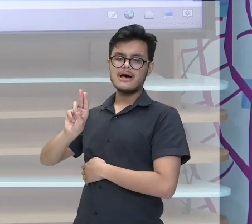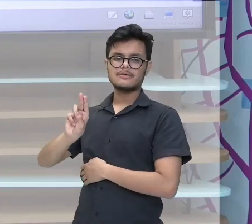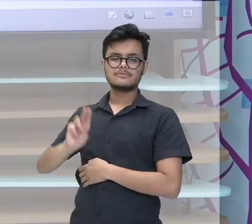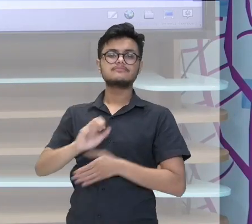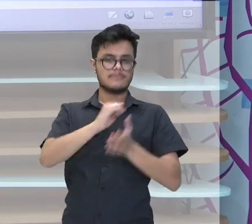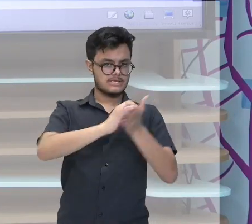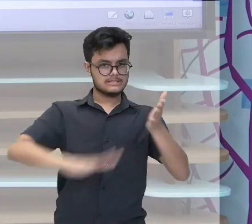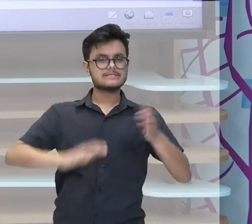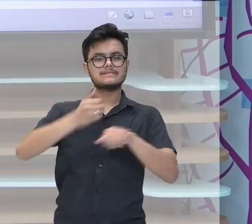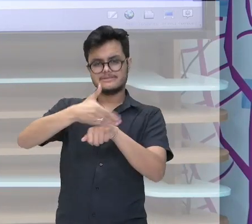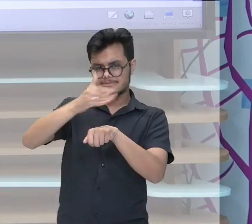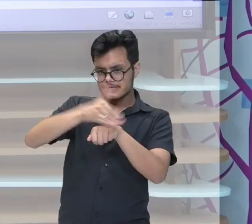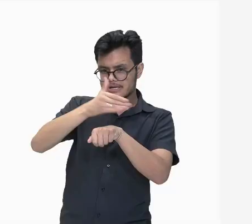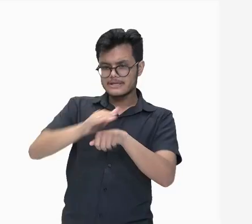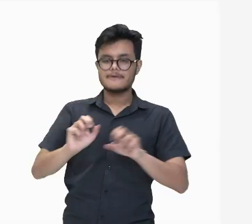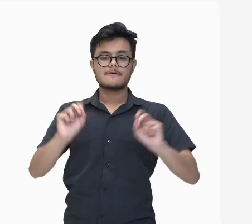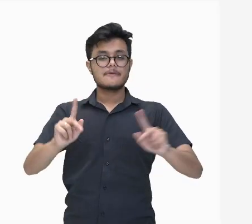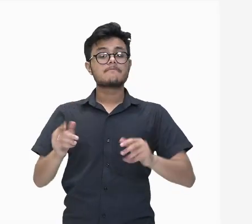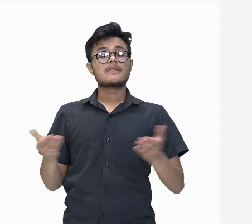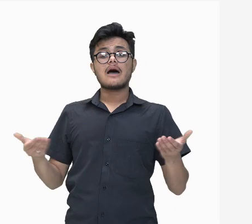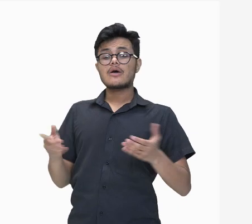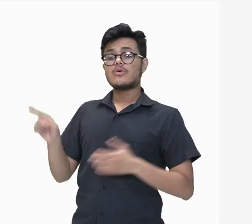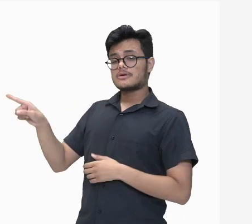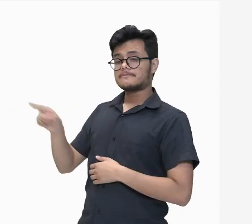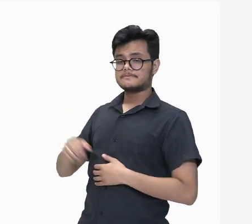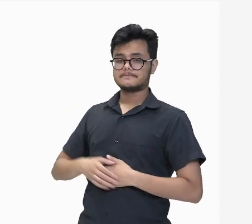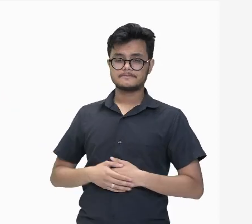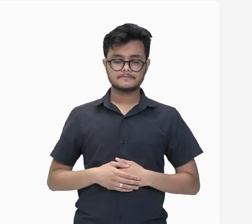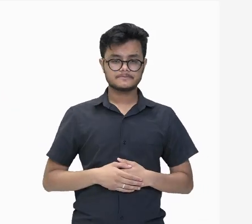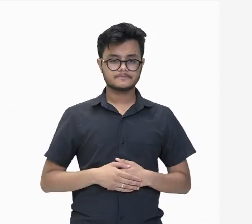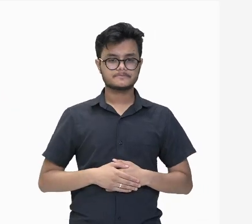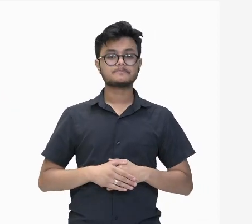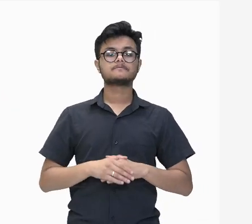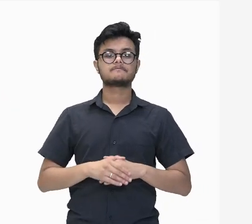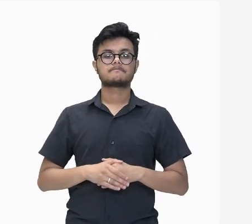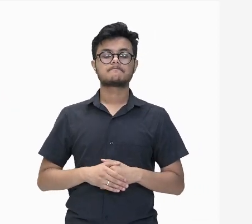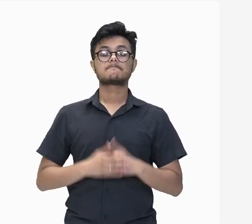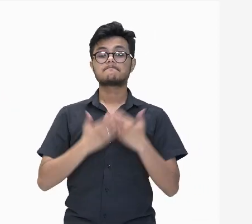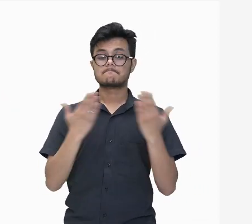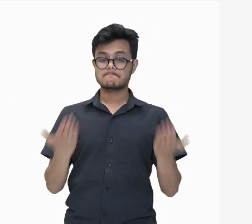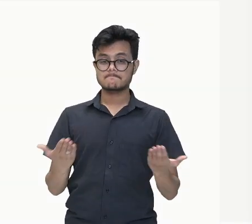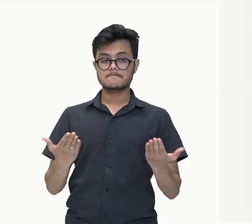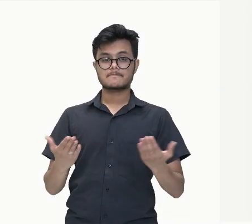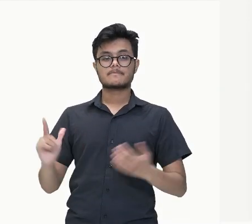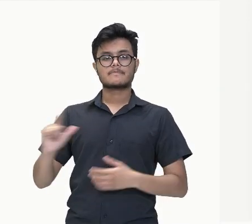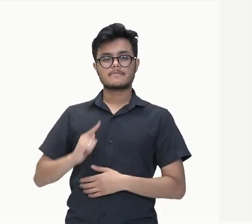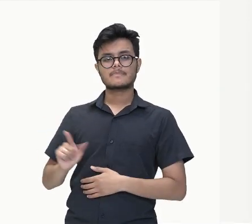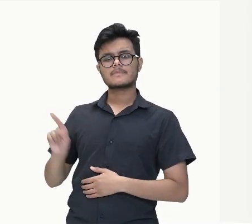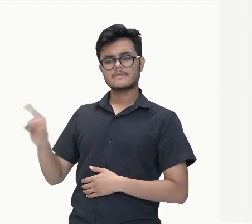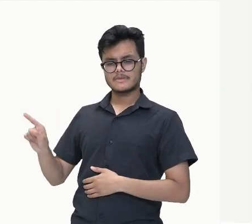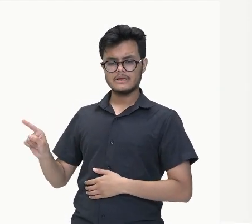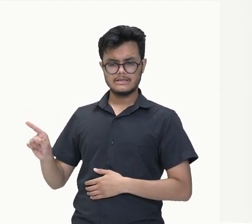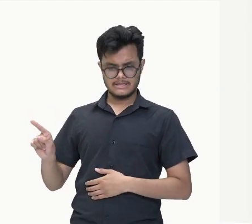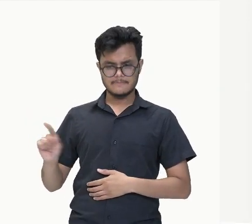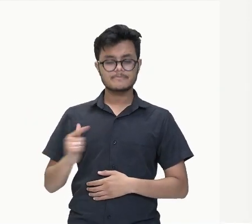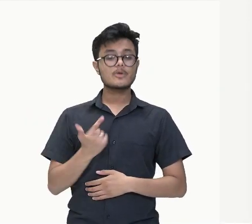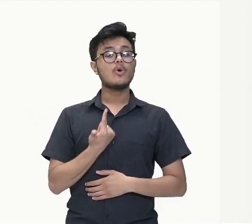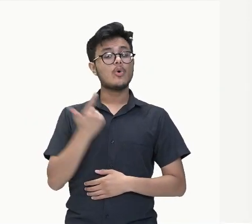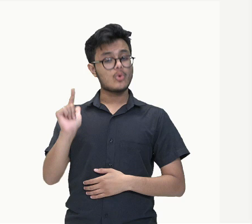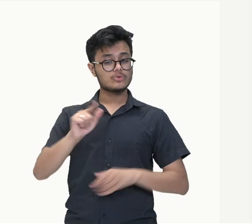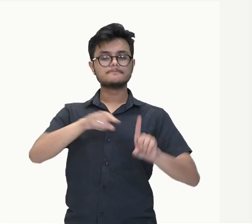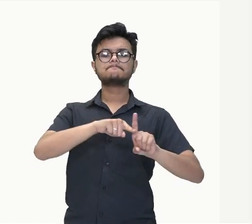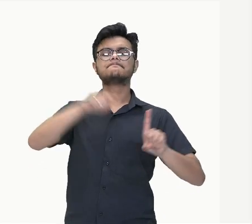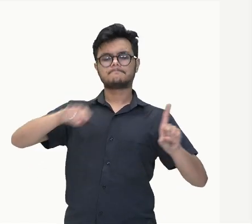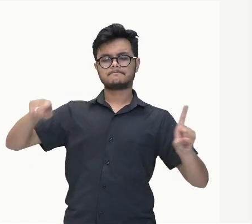a seguir. Bacana? Vamos lá. Bom, aqui eu tenho um outro gráfico para mostrar para vocês,